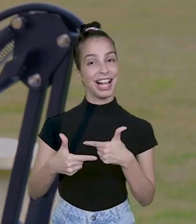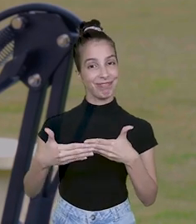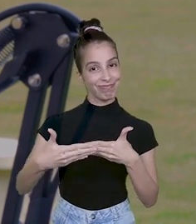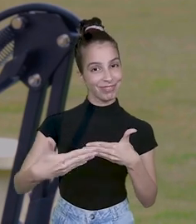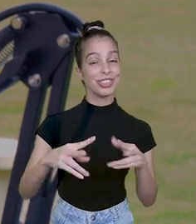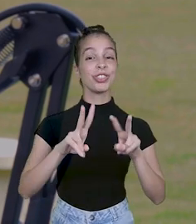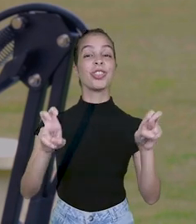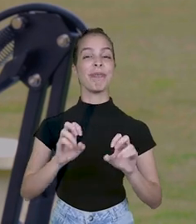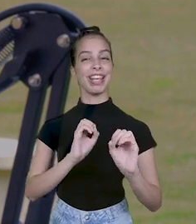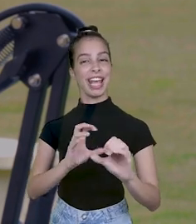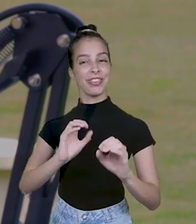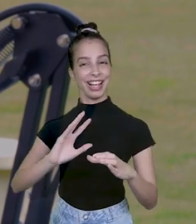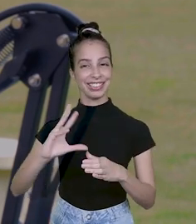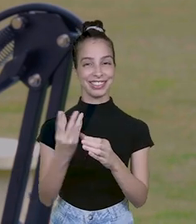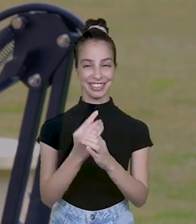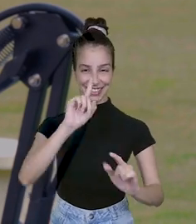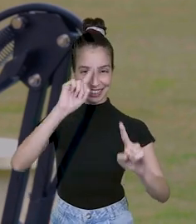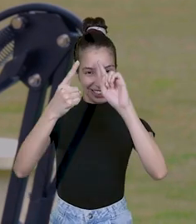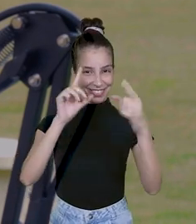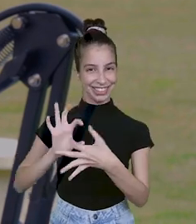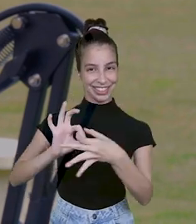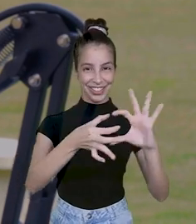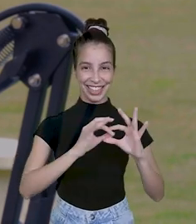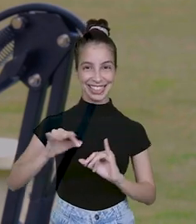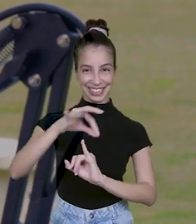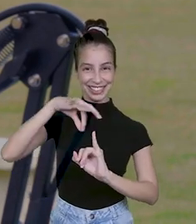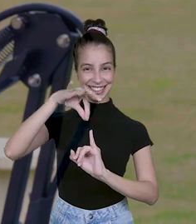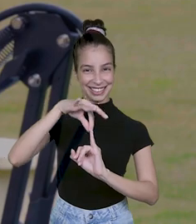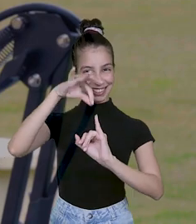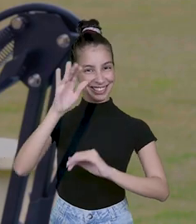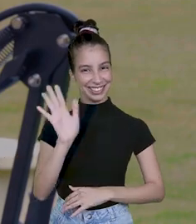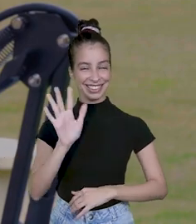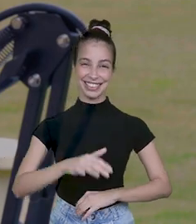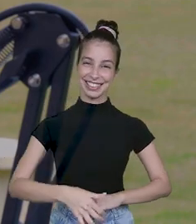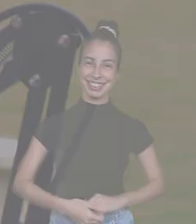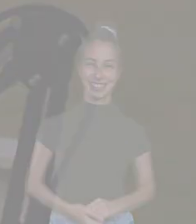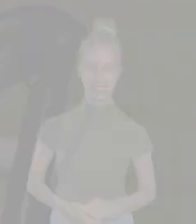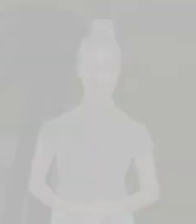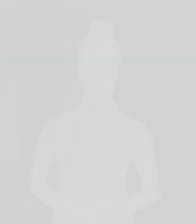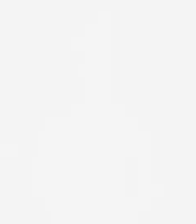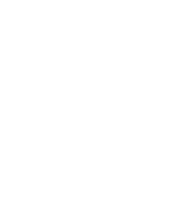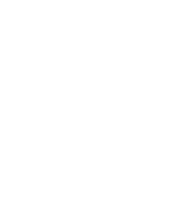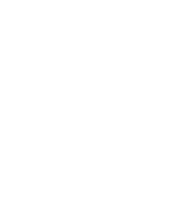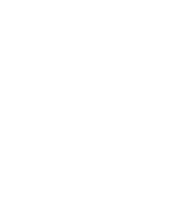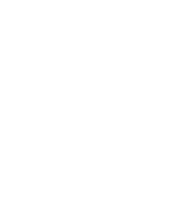de Educar incluir e Inovar no conexões ifs até a próxima